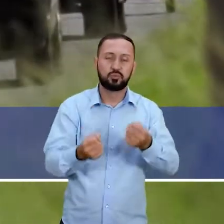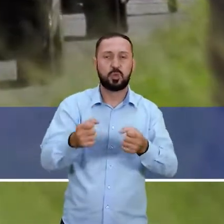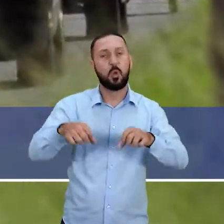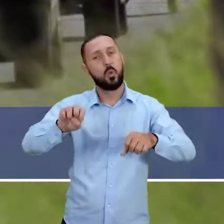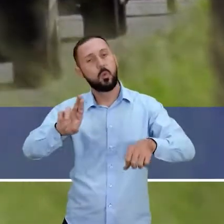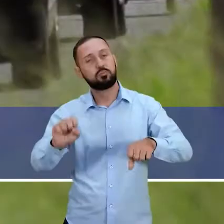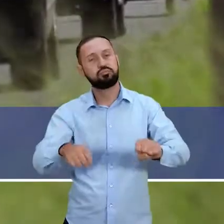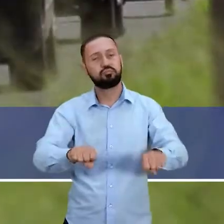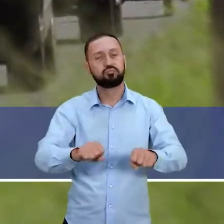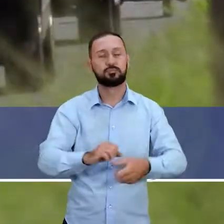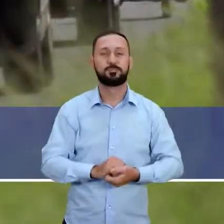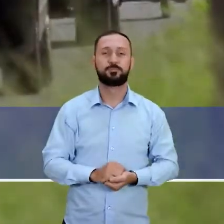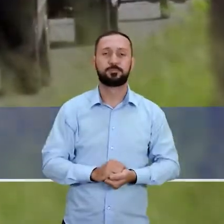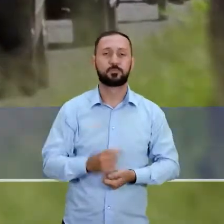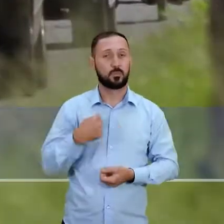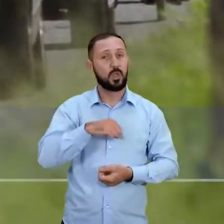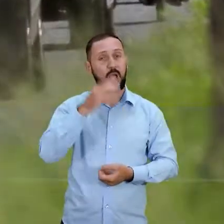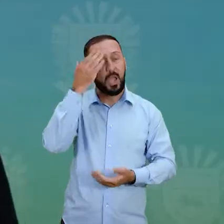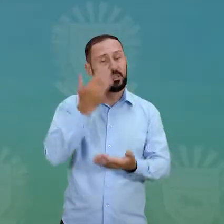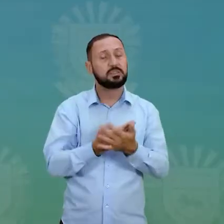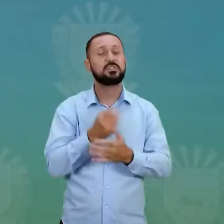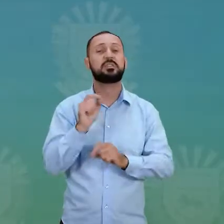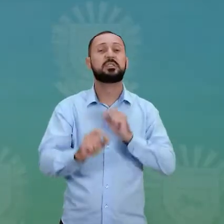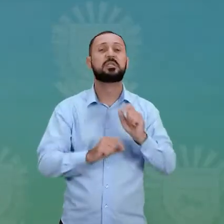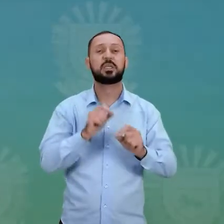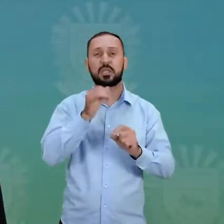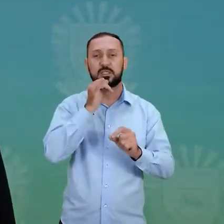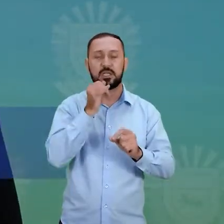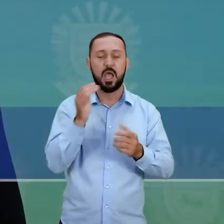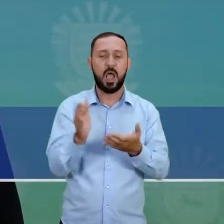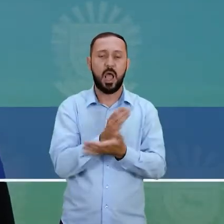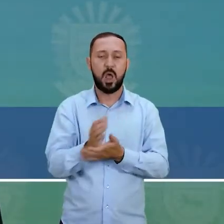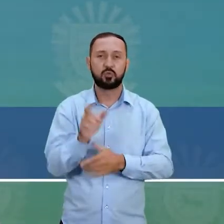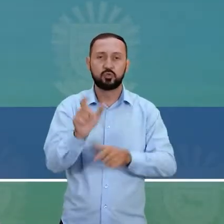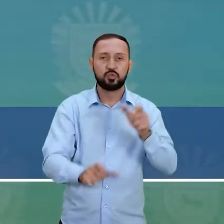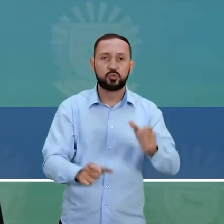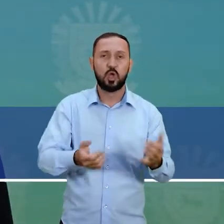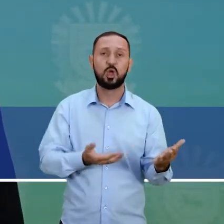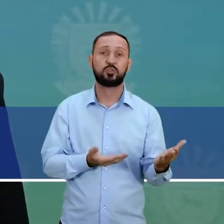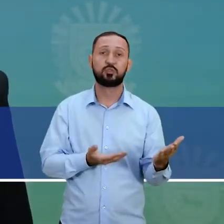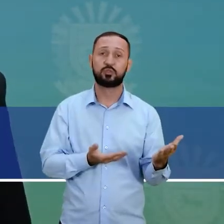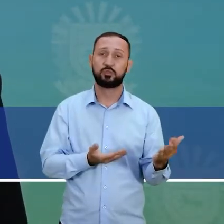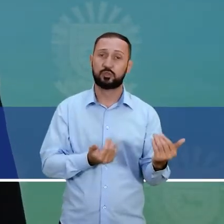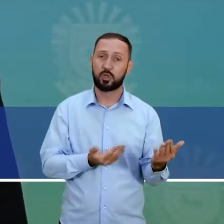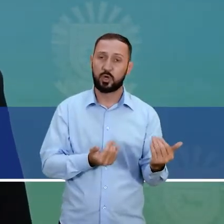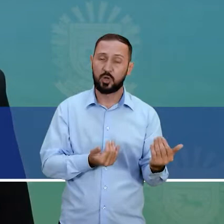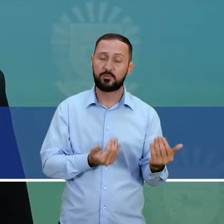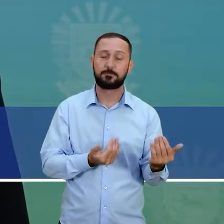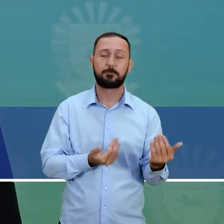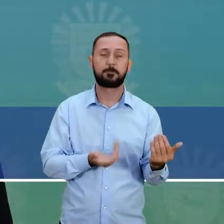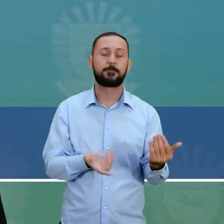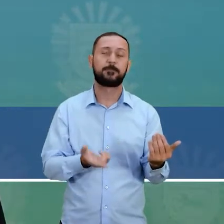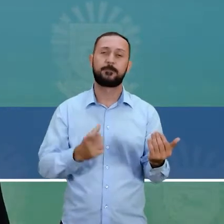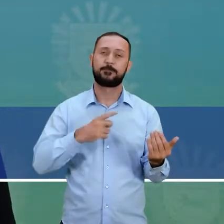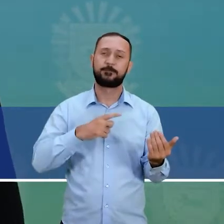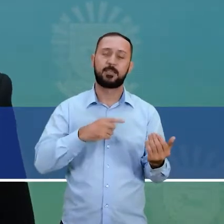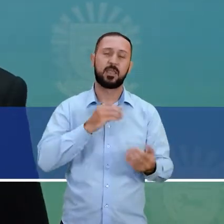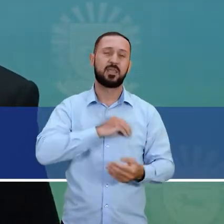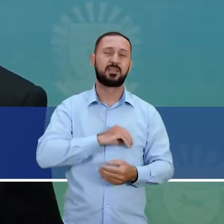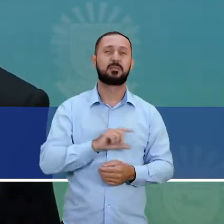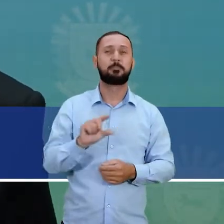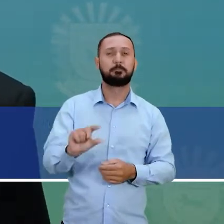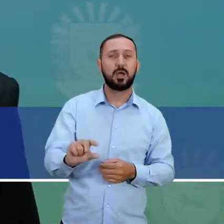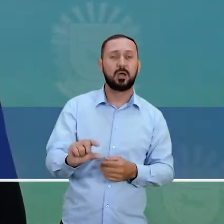conduzir veículos automotores. Nós acreditamos que aqueles jovens, aquelas pessoas que